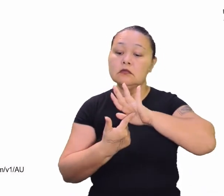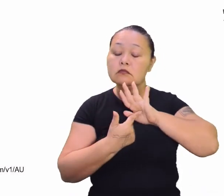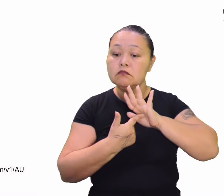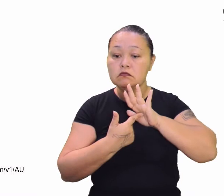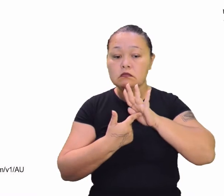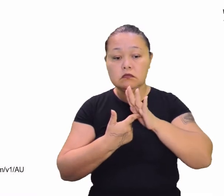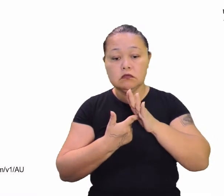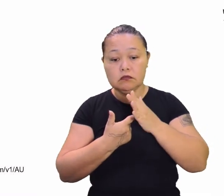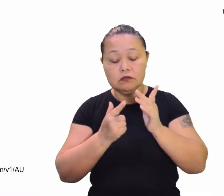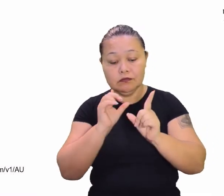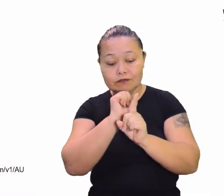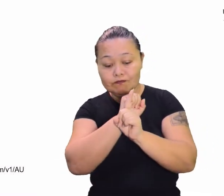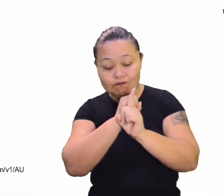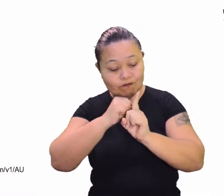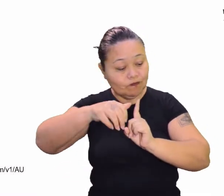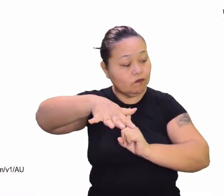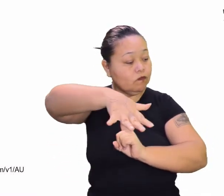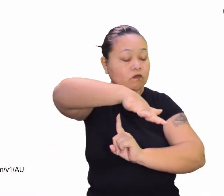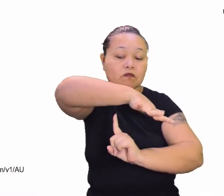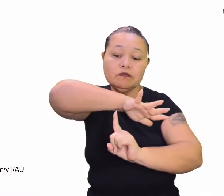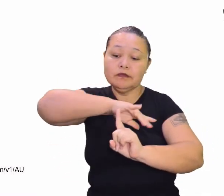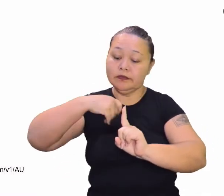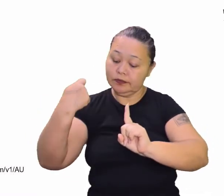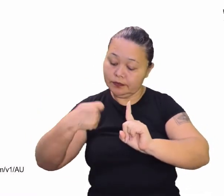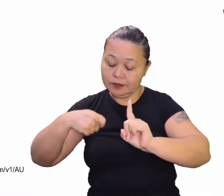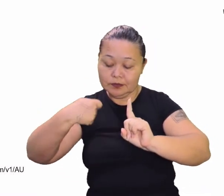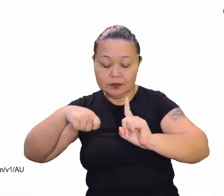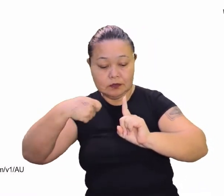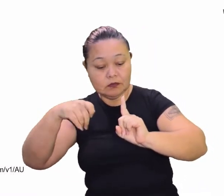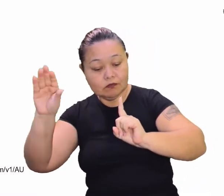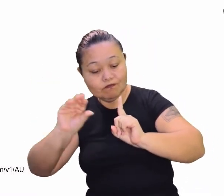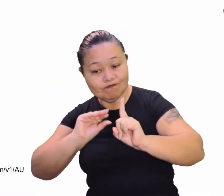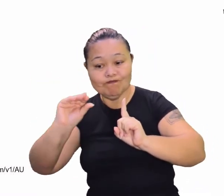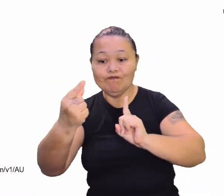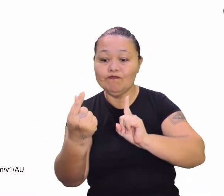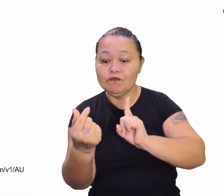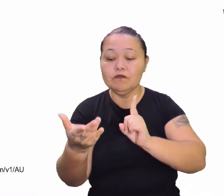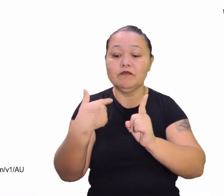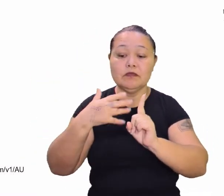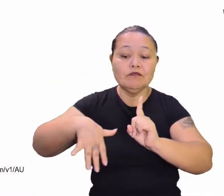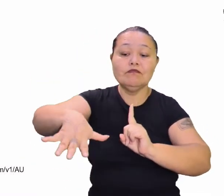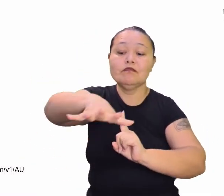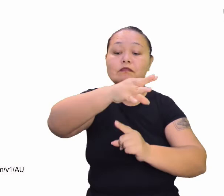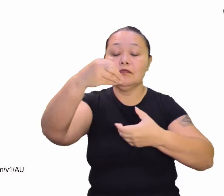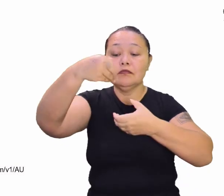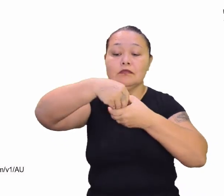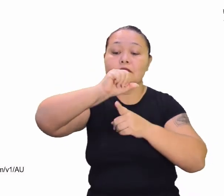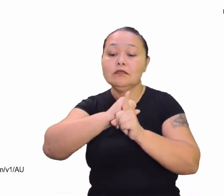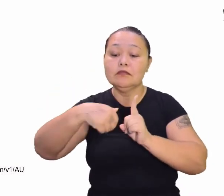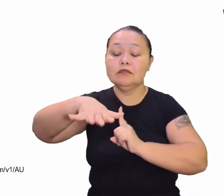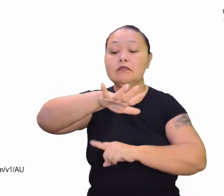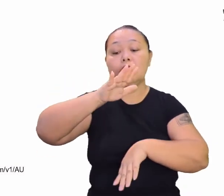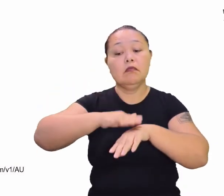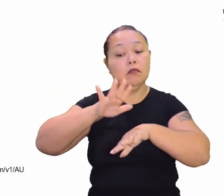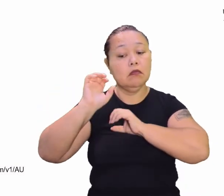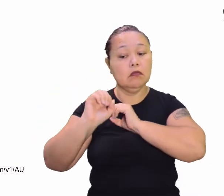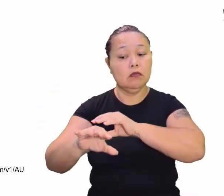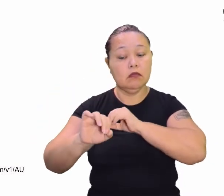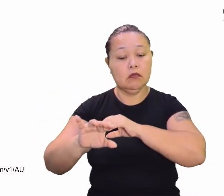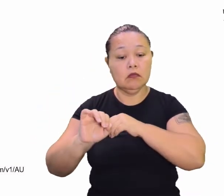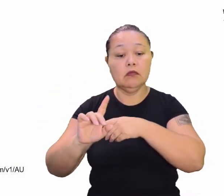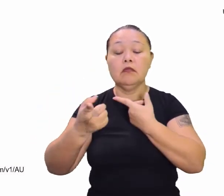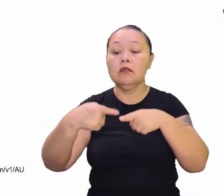uma sociedade que necessita de mais recursos financeiros, mais educação,